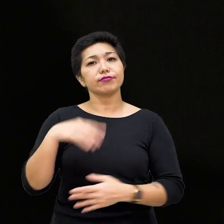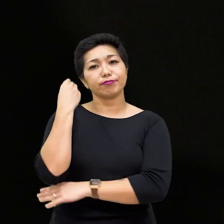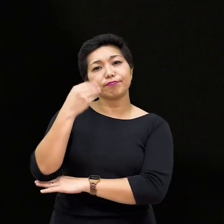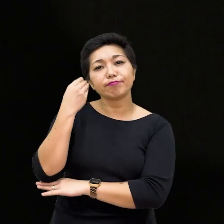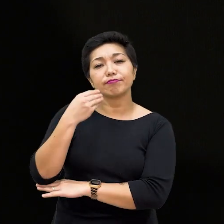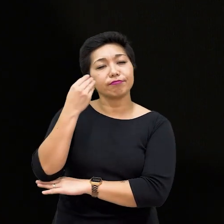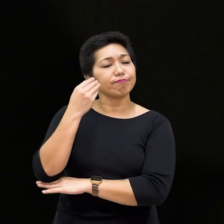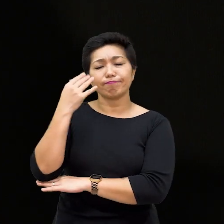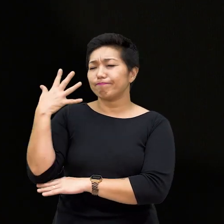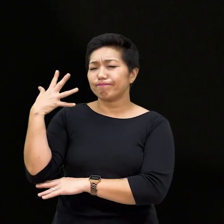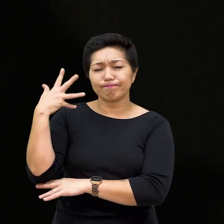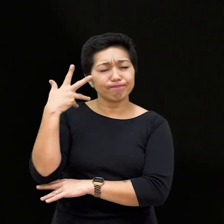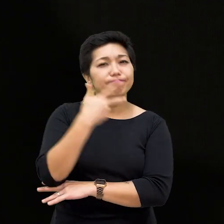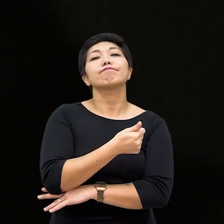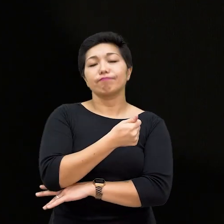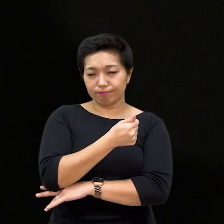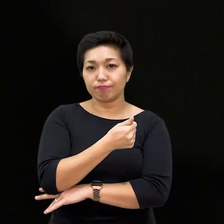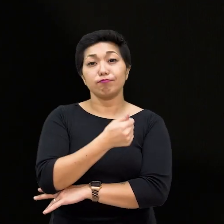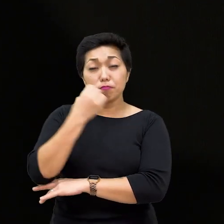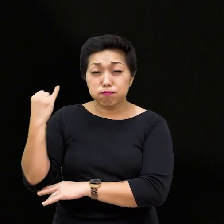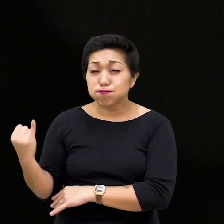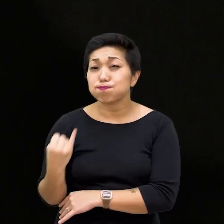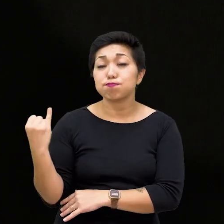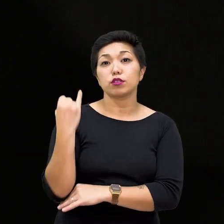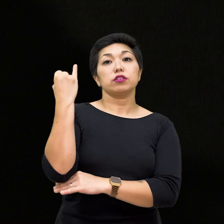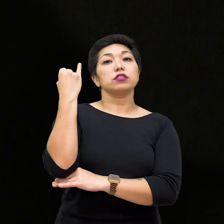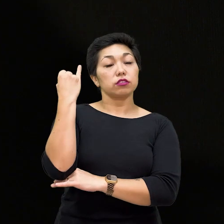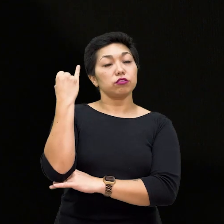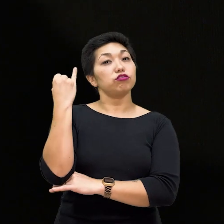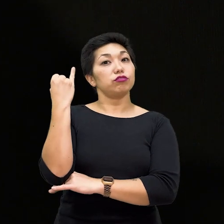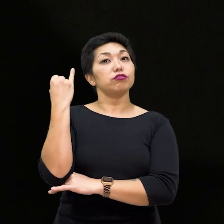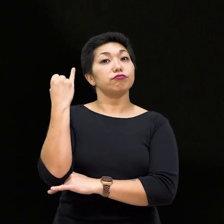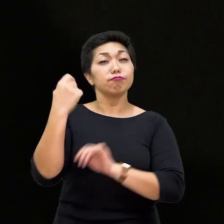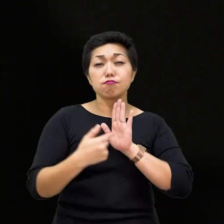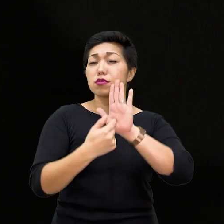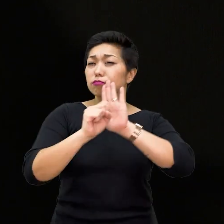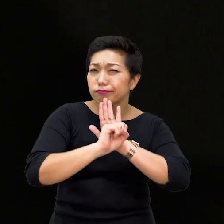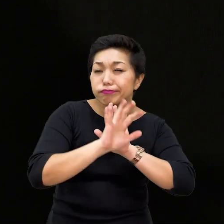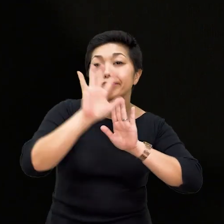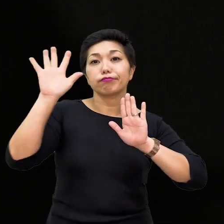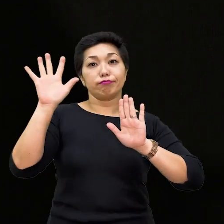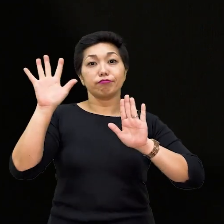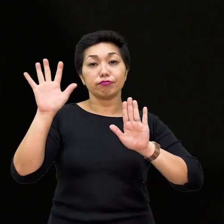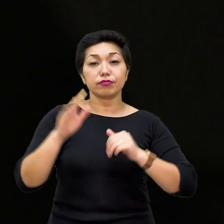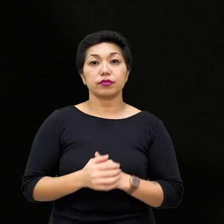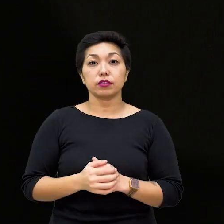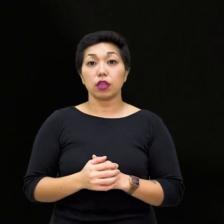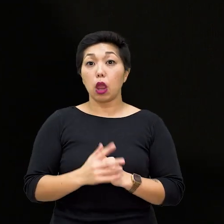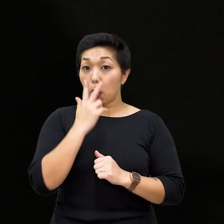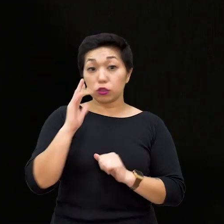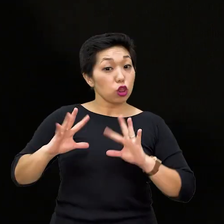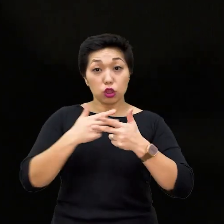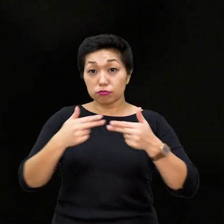uma experiência belíssima, muito importante, muito reveladora, que eu acho que tem tudo